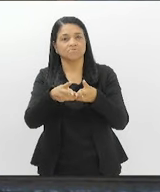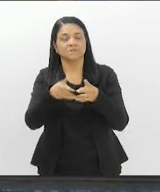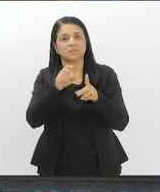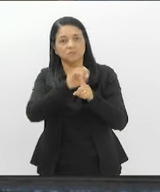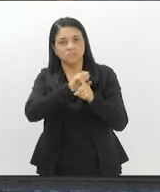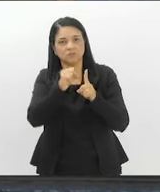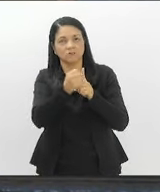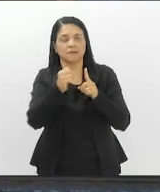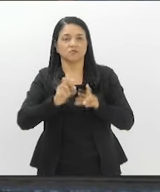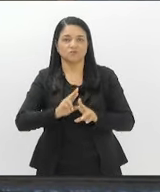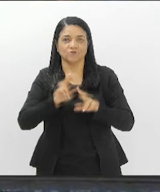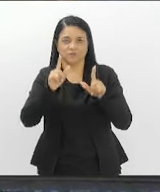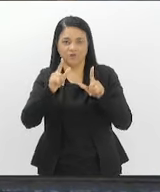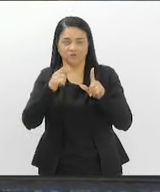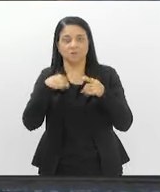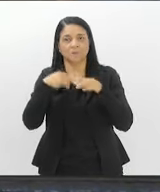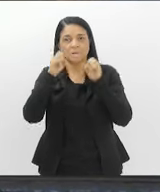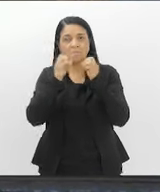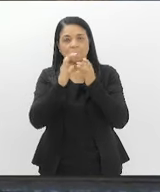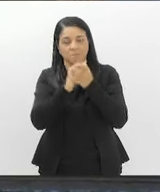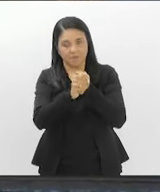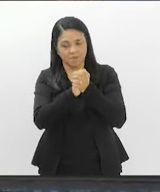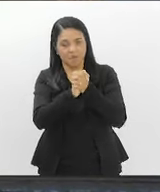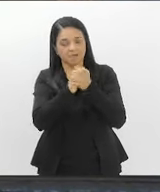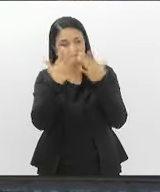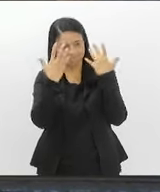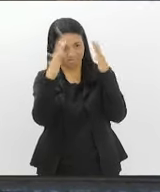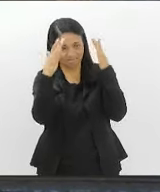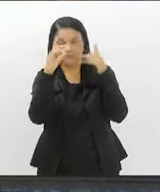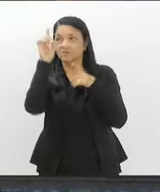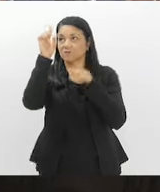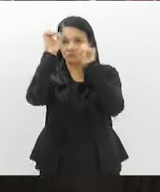sociedade. Parabéns e que Deus te abençoe.